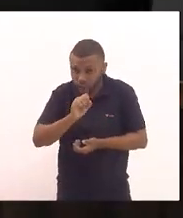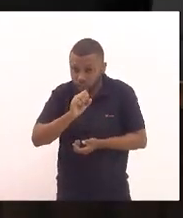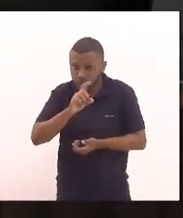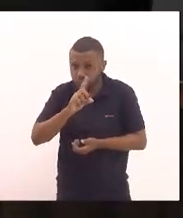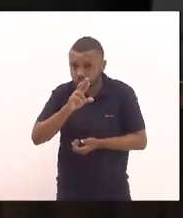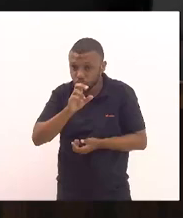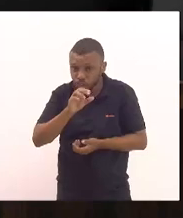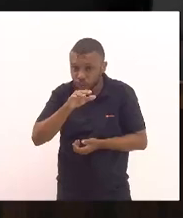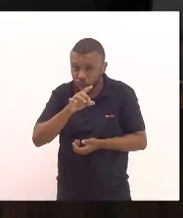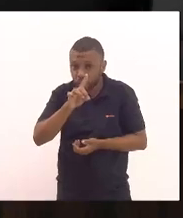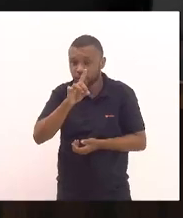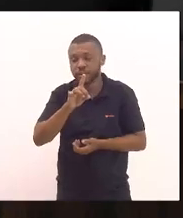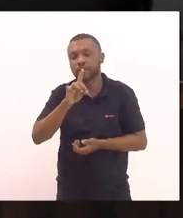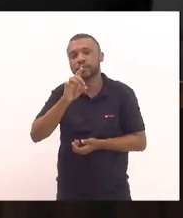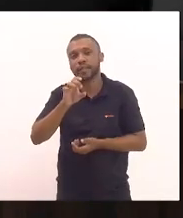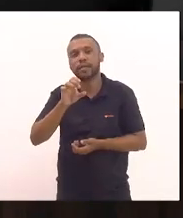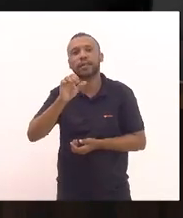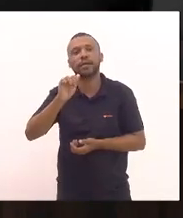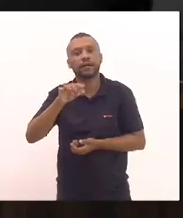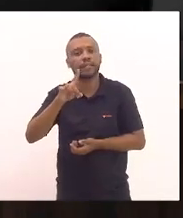o poema do